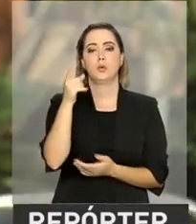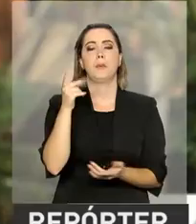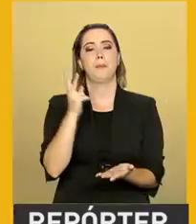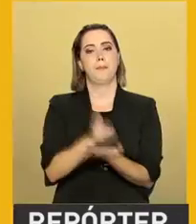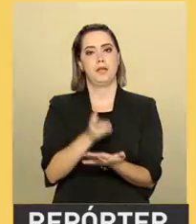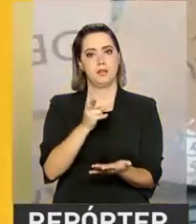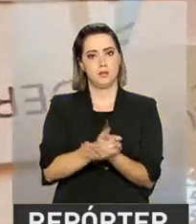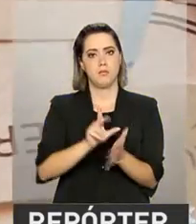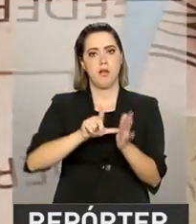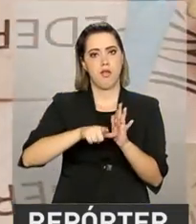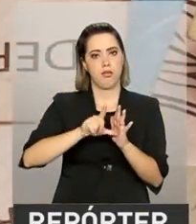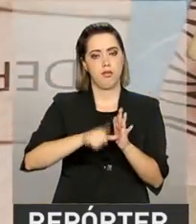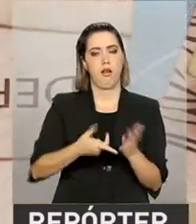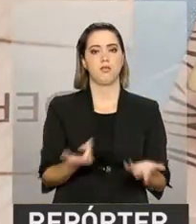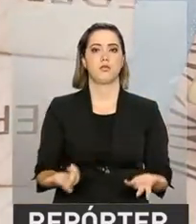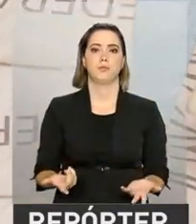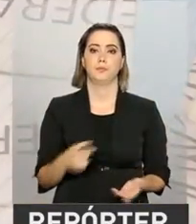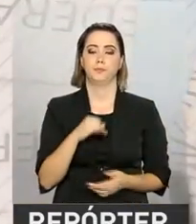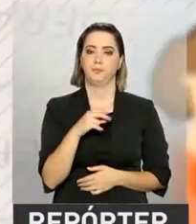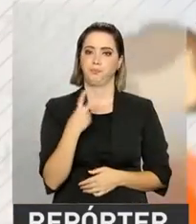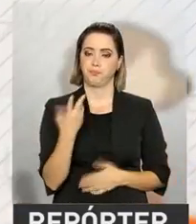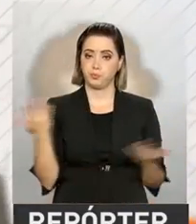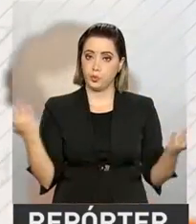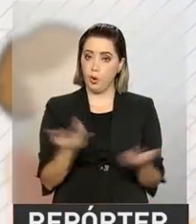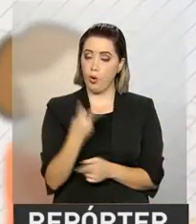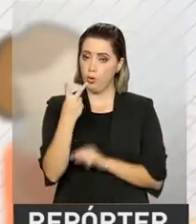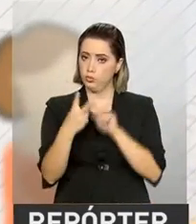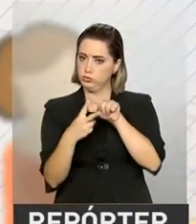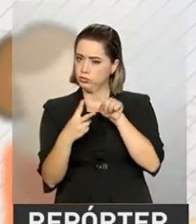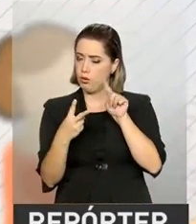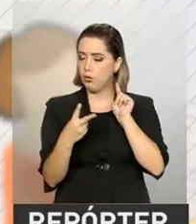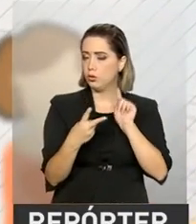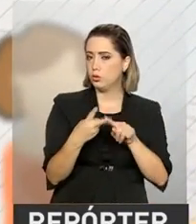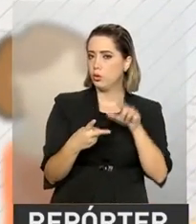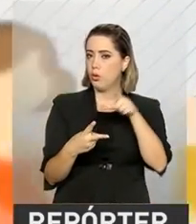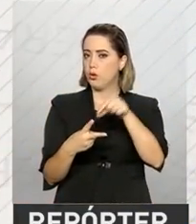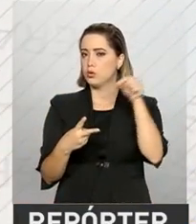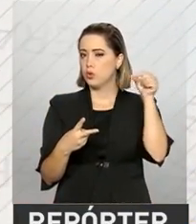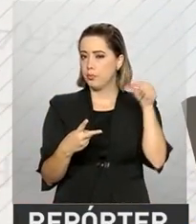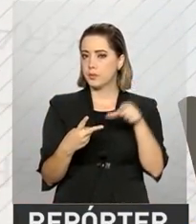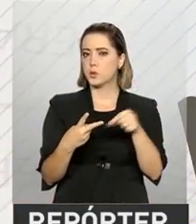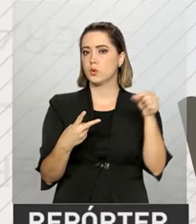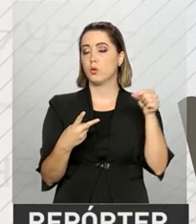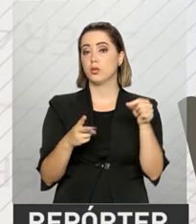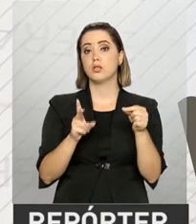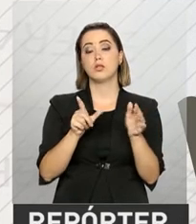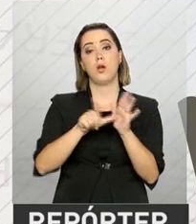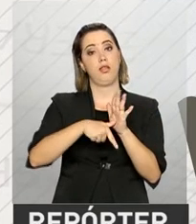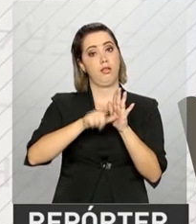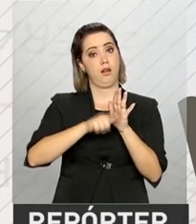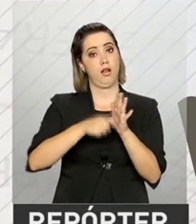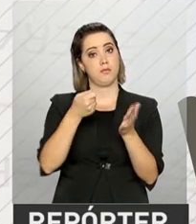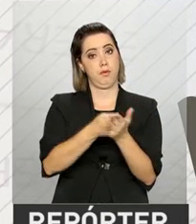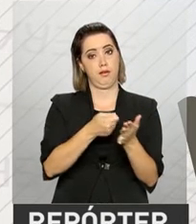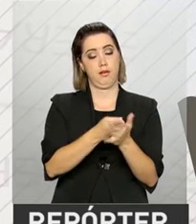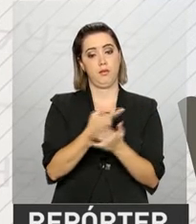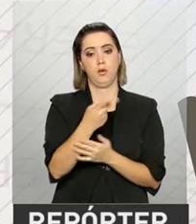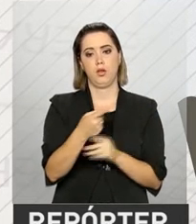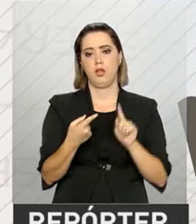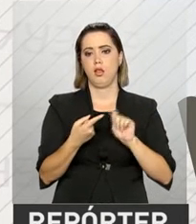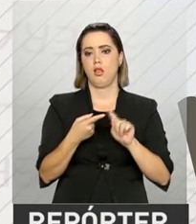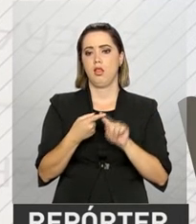em dia na regra atual os bancos têm duas opções na hora de cobrar as parcelas em atraso manter a taça original do contrato